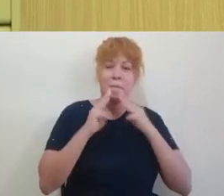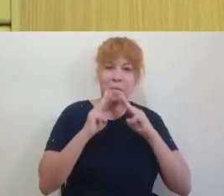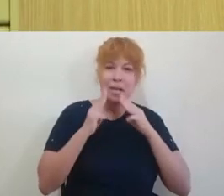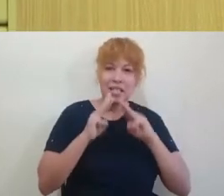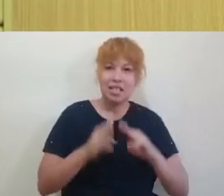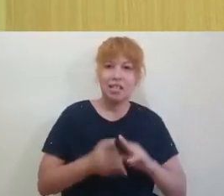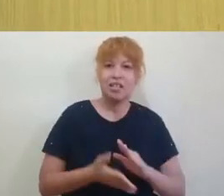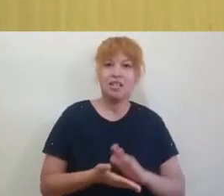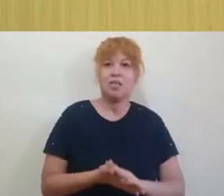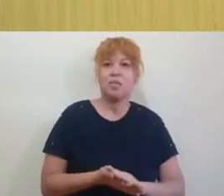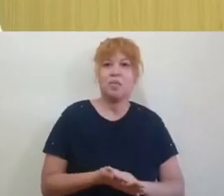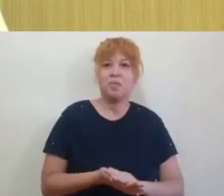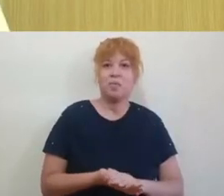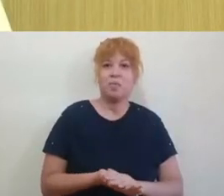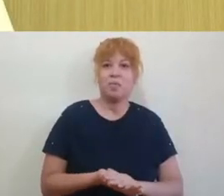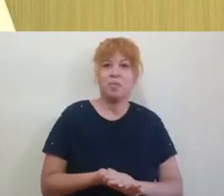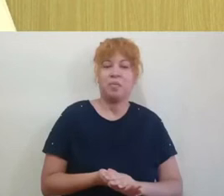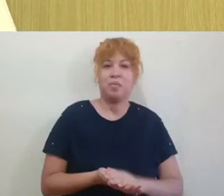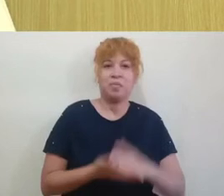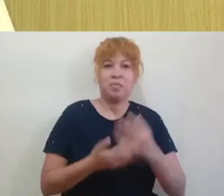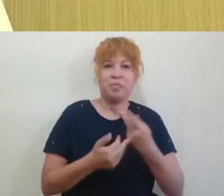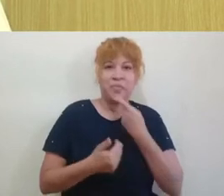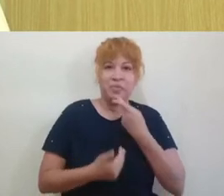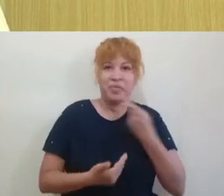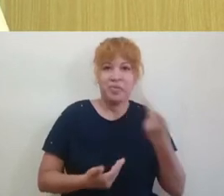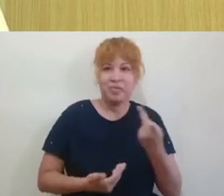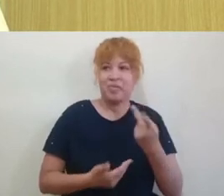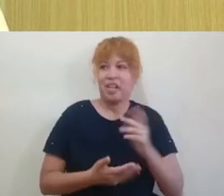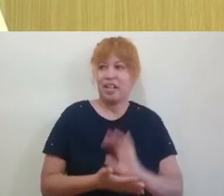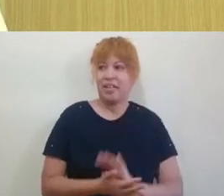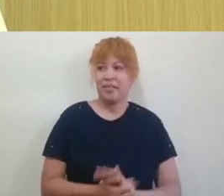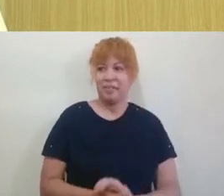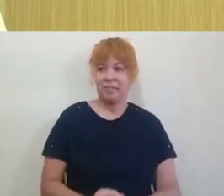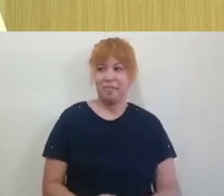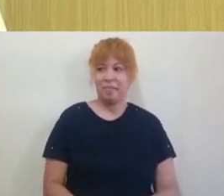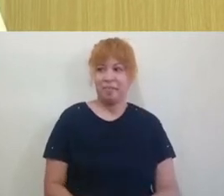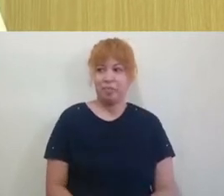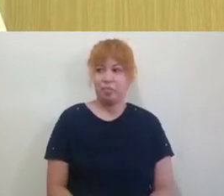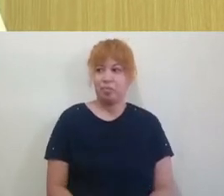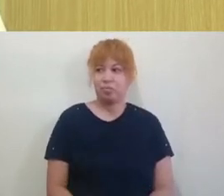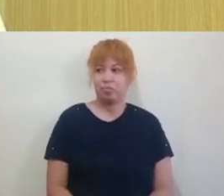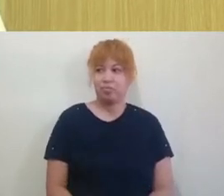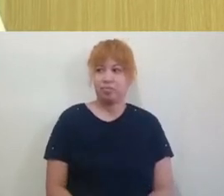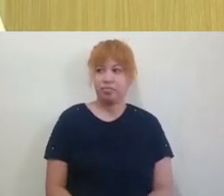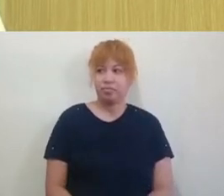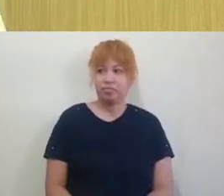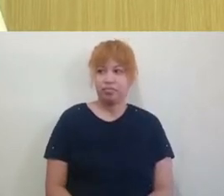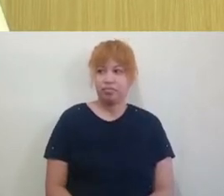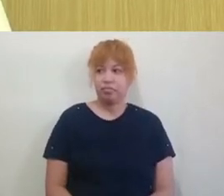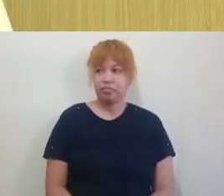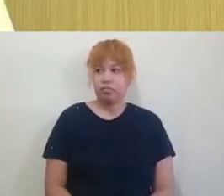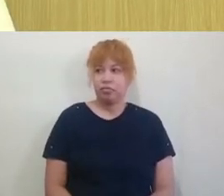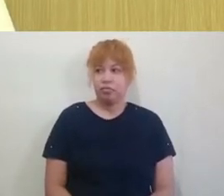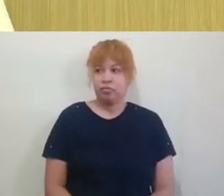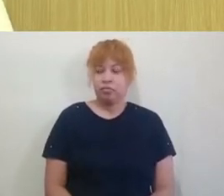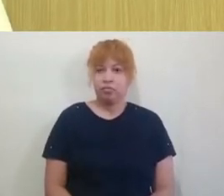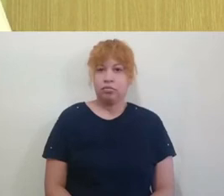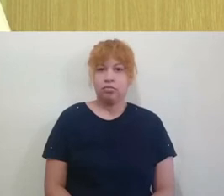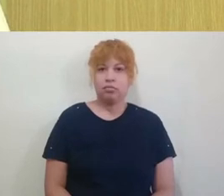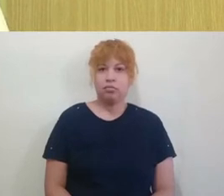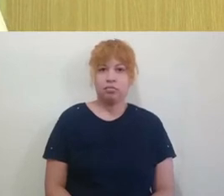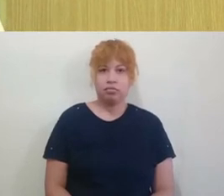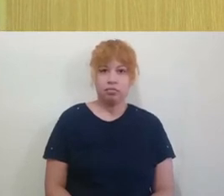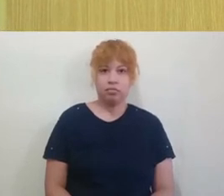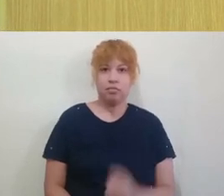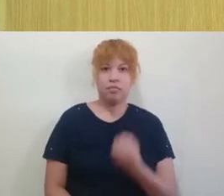Saudar a todos os professores, técnicos, terceirizados que compõem